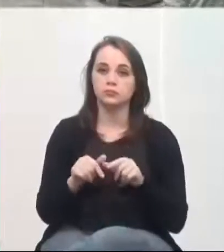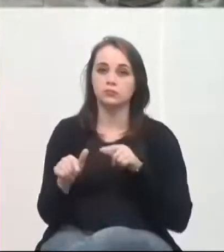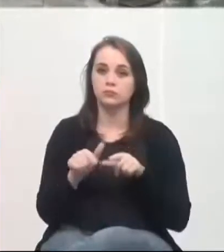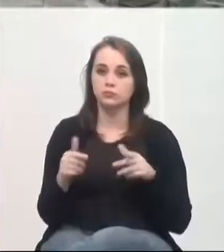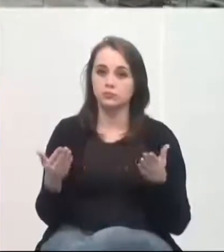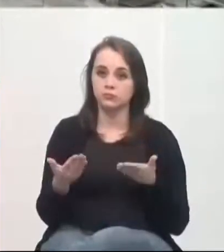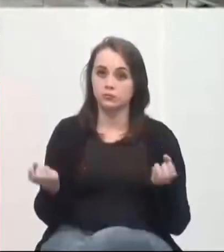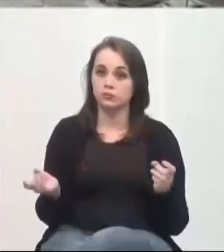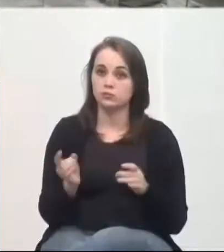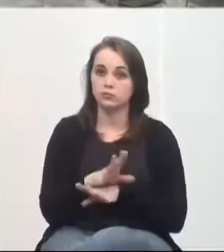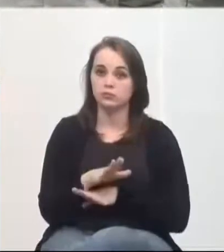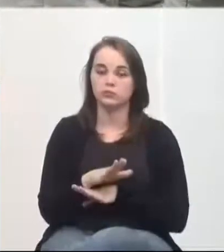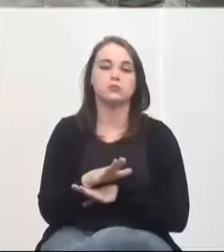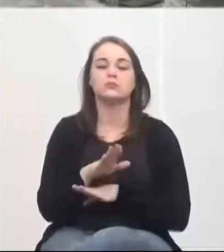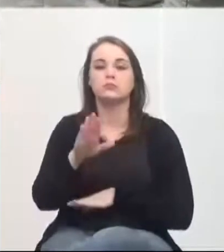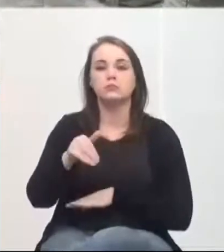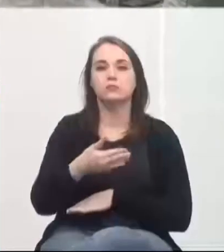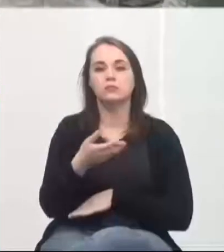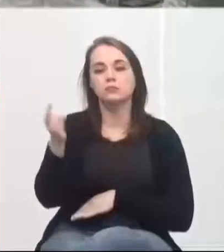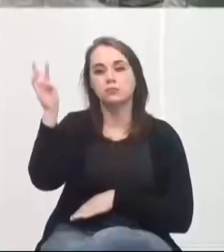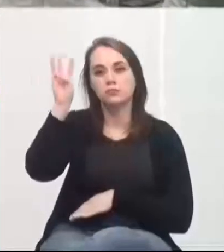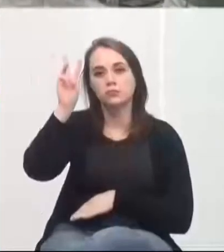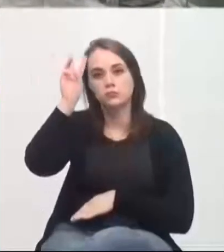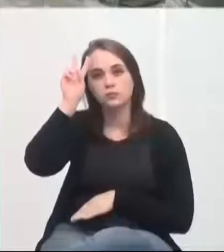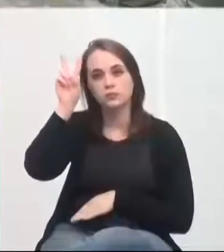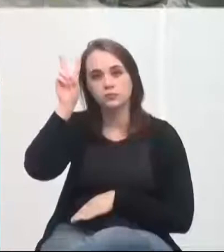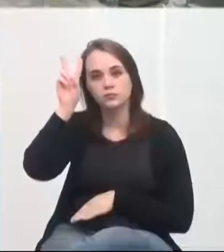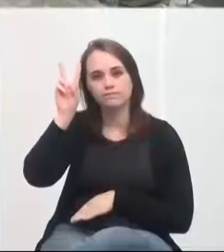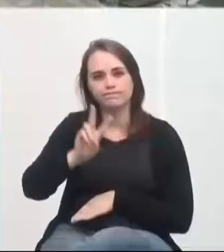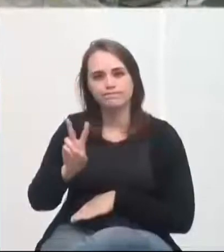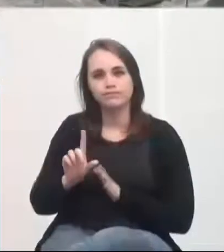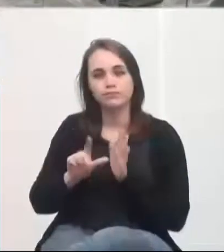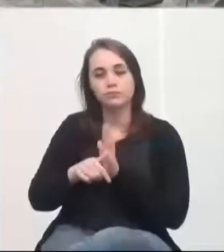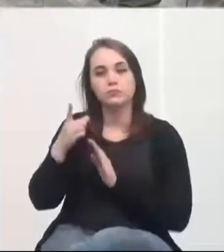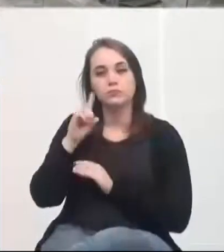tratar, encerramos os trabalhos da presente sessão, convocando os senhores vereadores para a próxima,